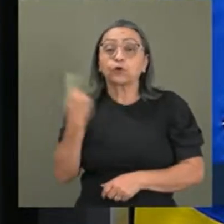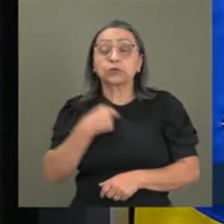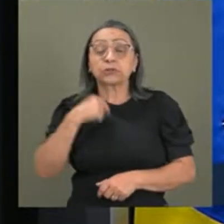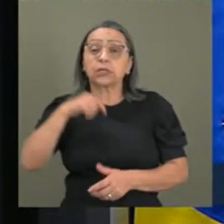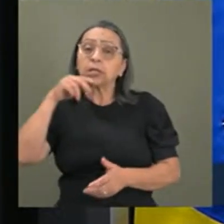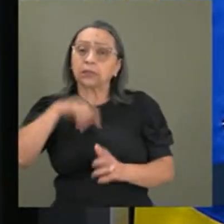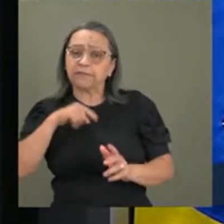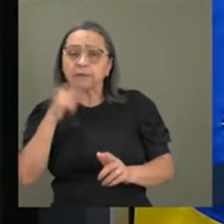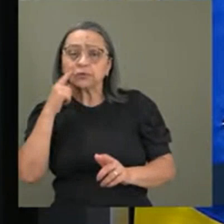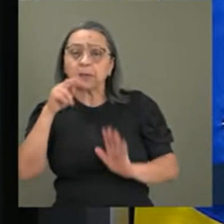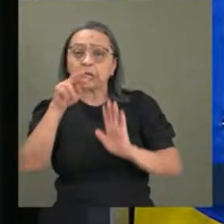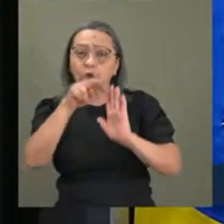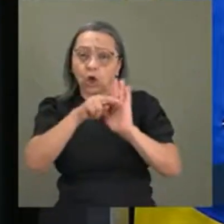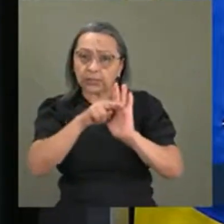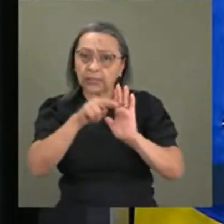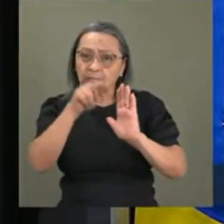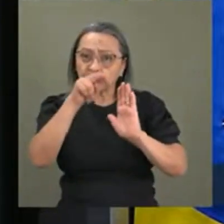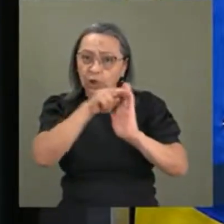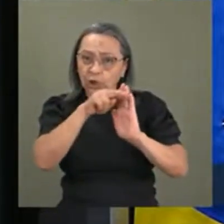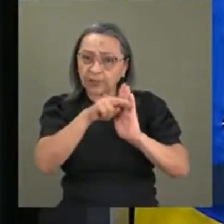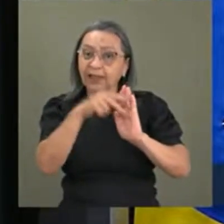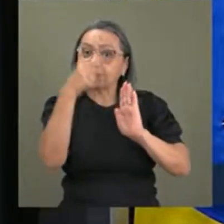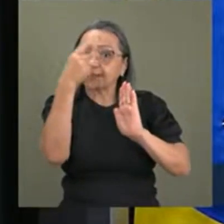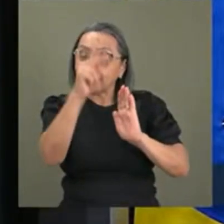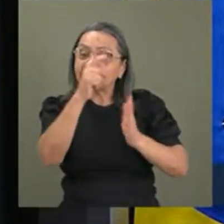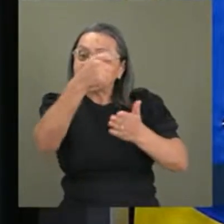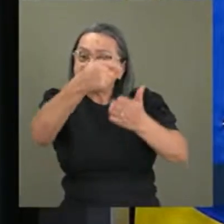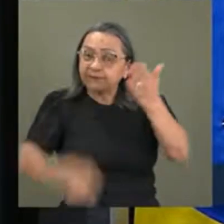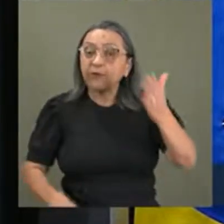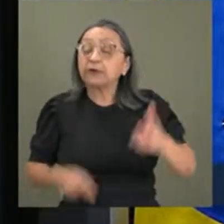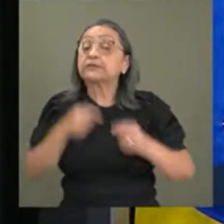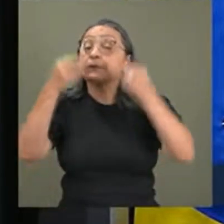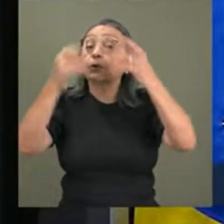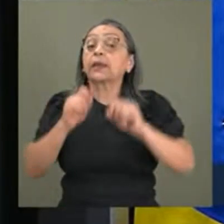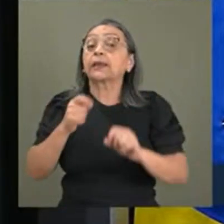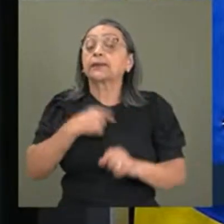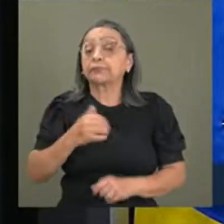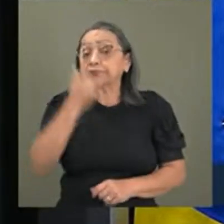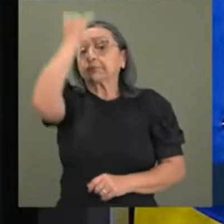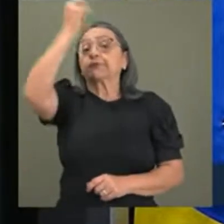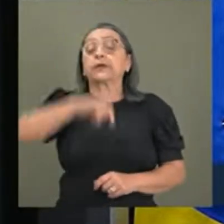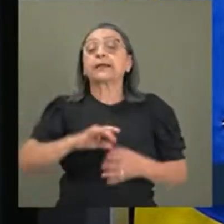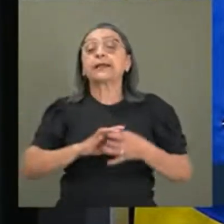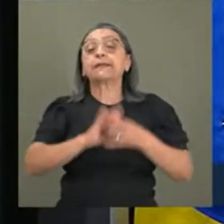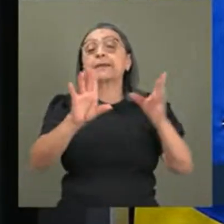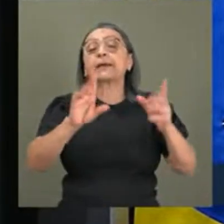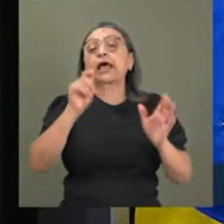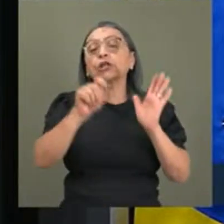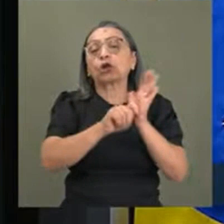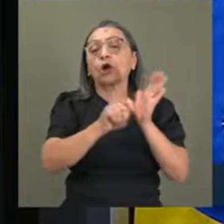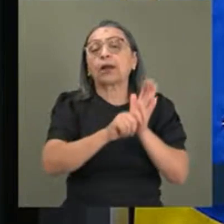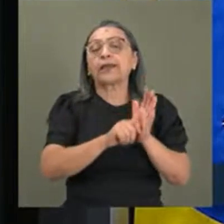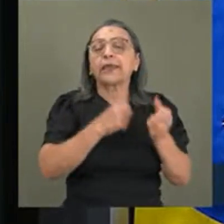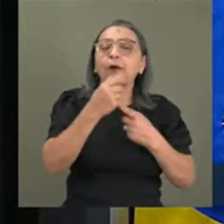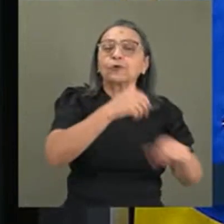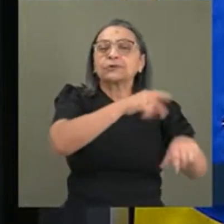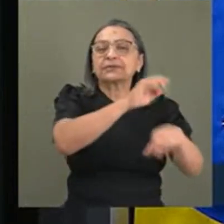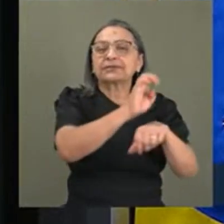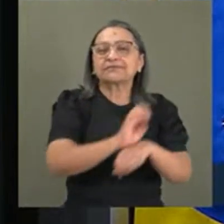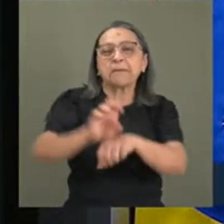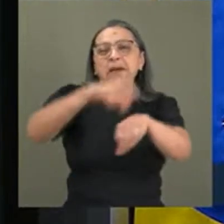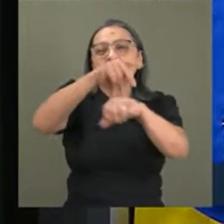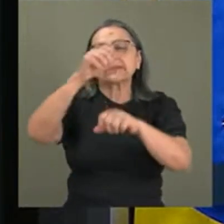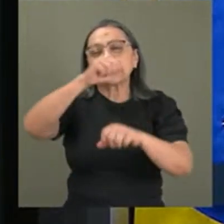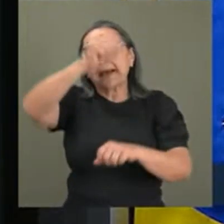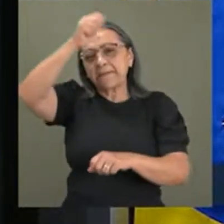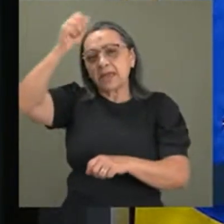uma nota dele falando da tragédia que foi liberar em alguns estados americanos. Aumento de acidente de